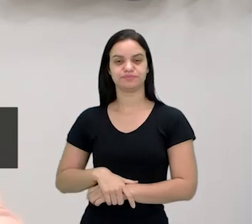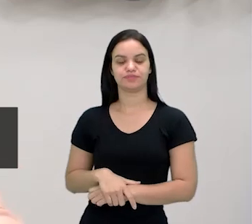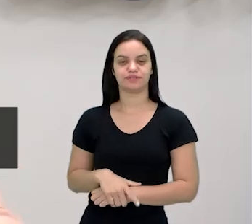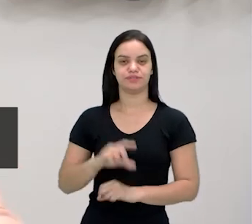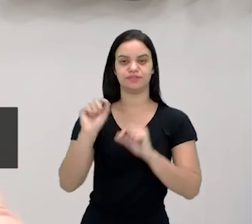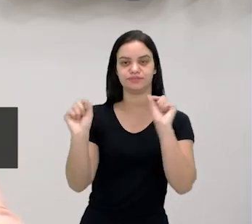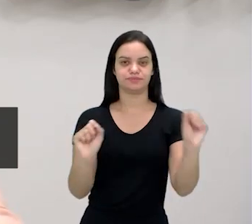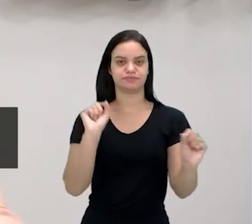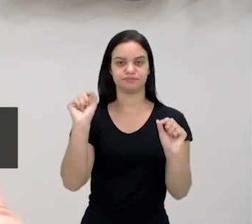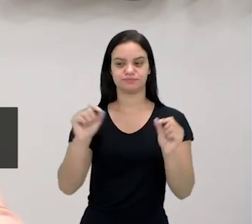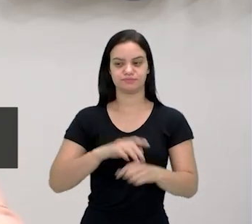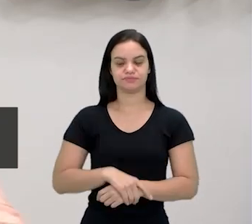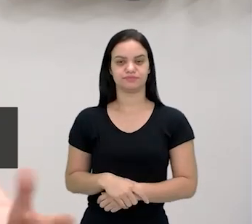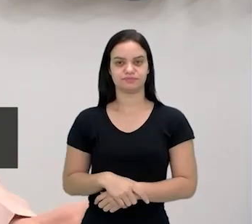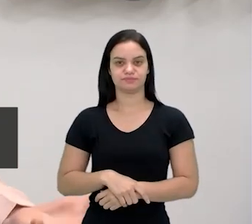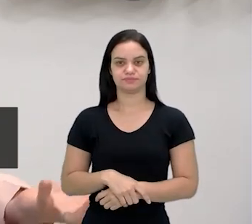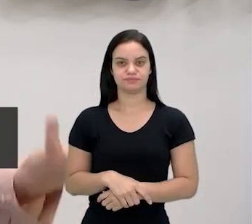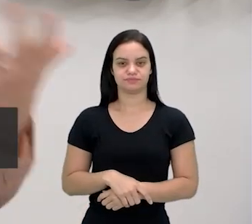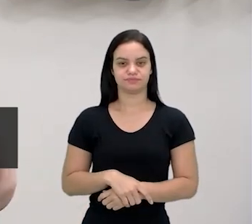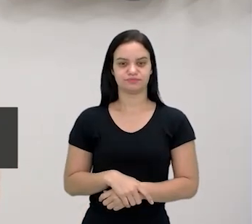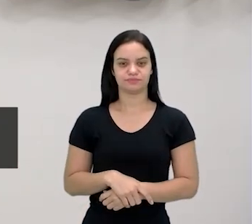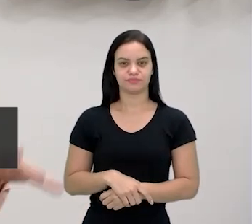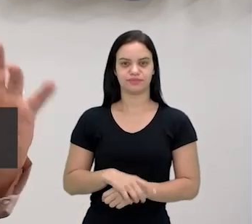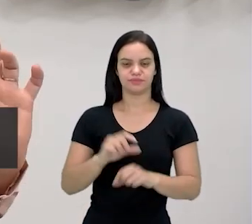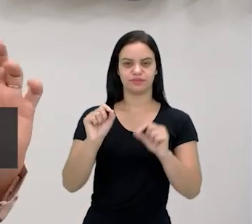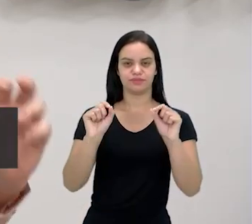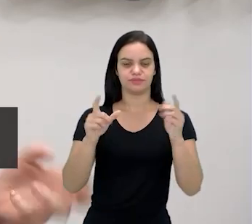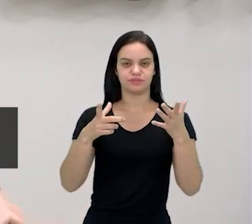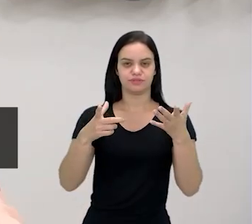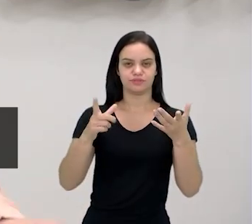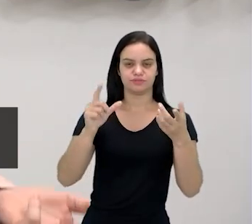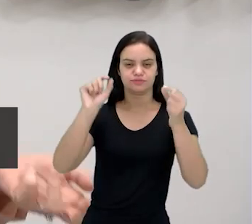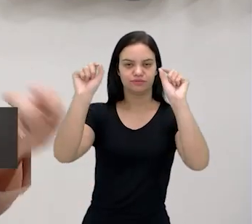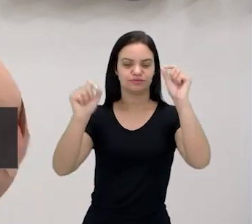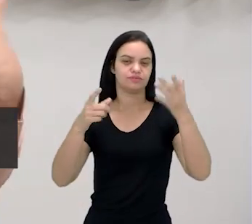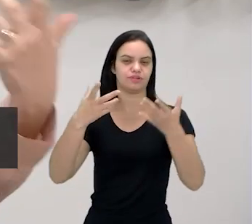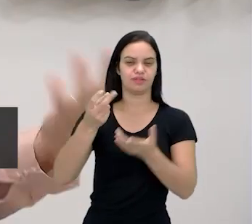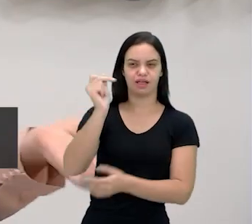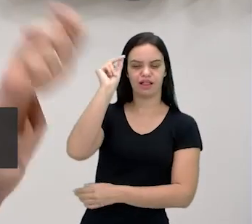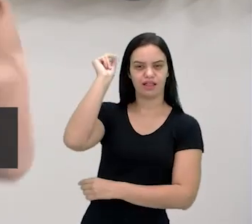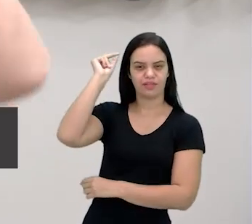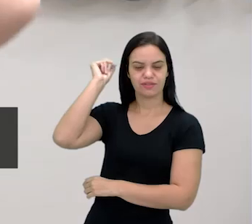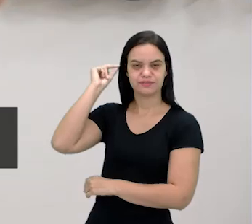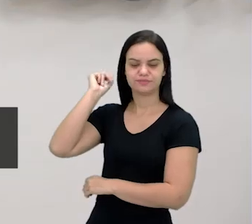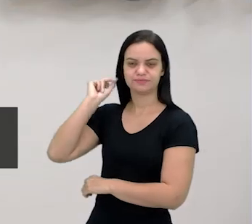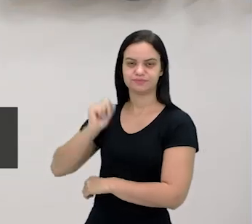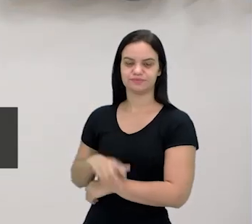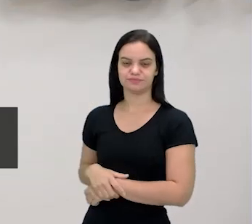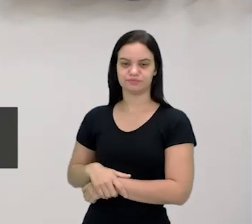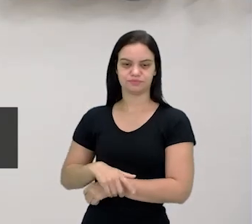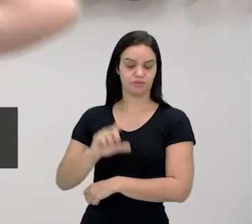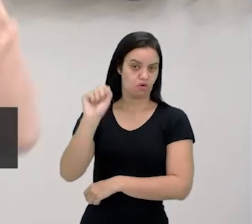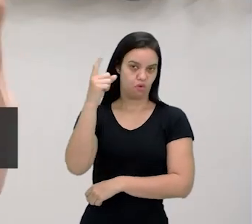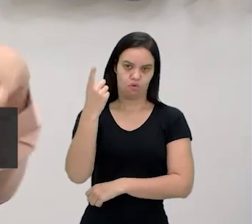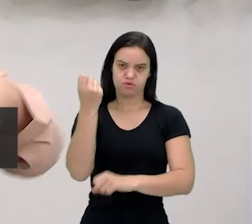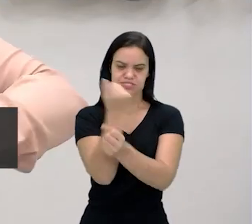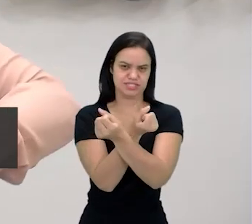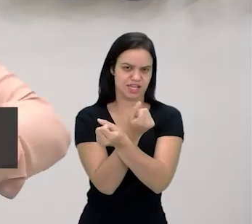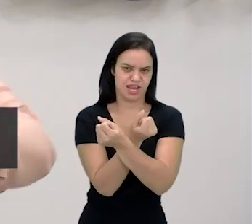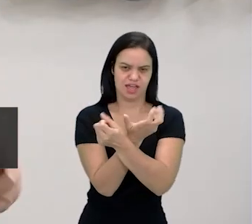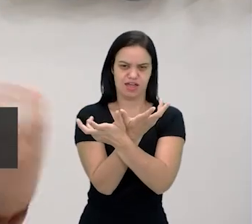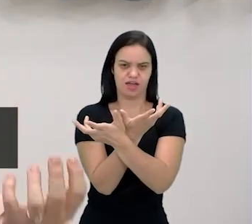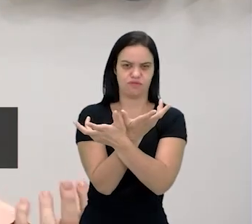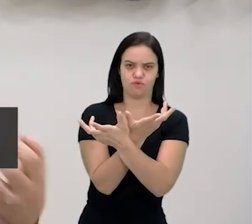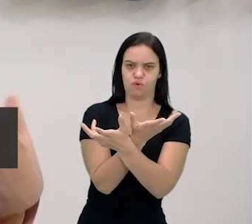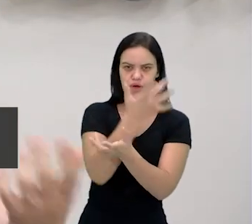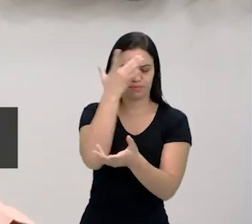que... Aquela época pós-escravocrata, que surgia o latifundiário, ou o escravo, ou o homem